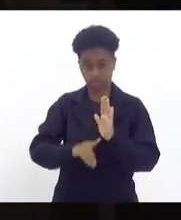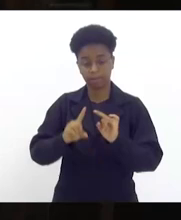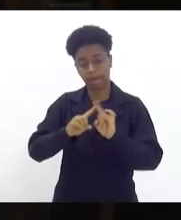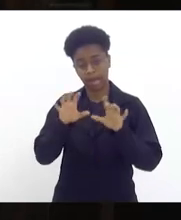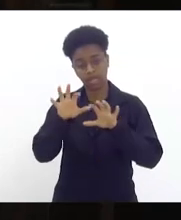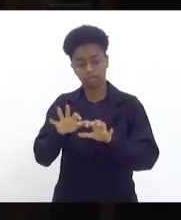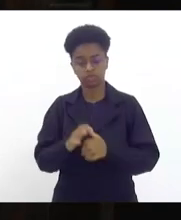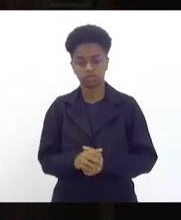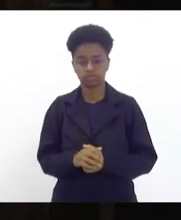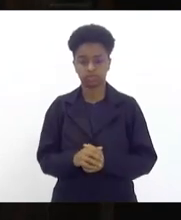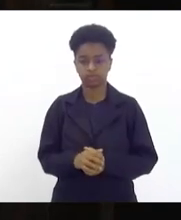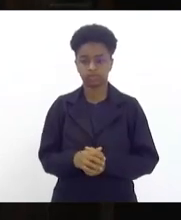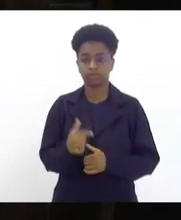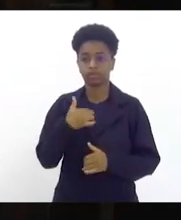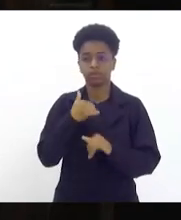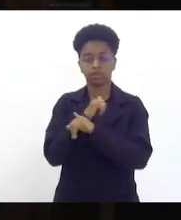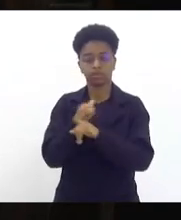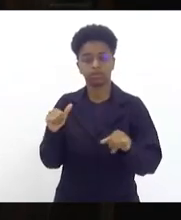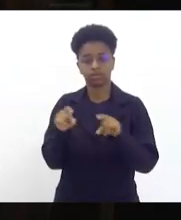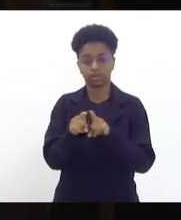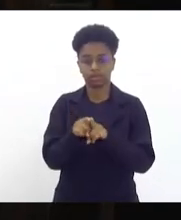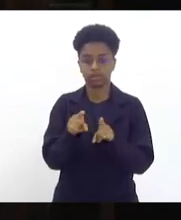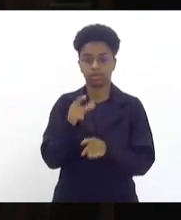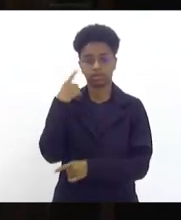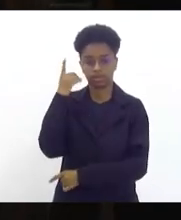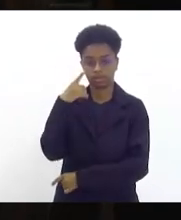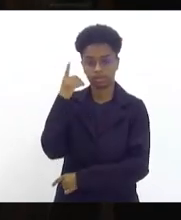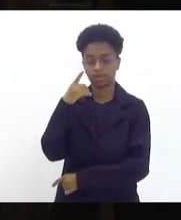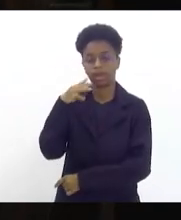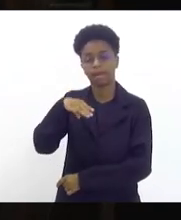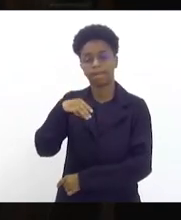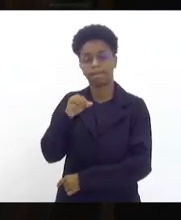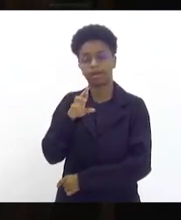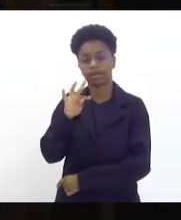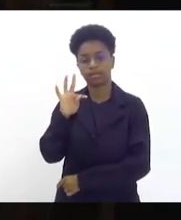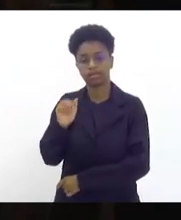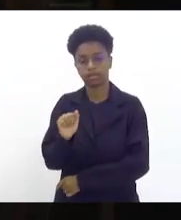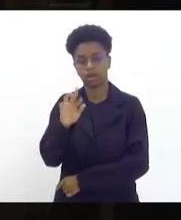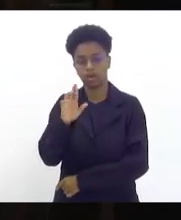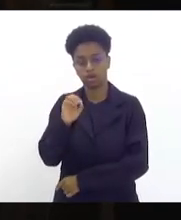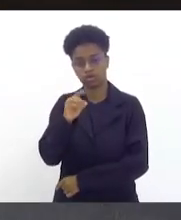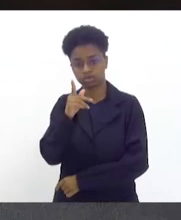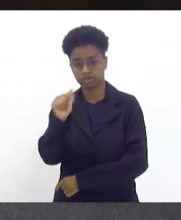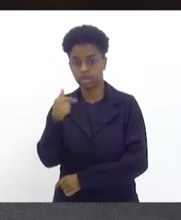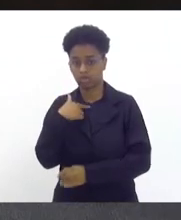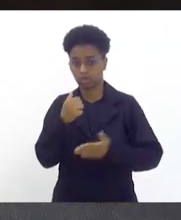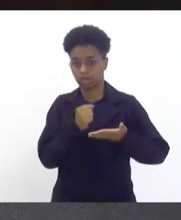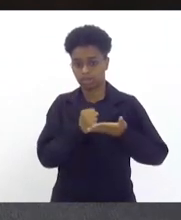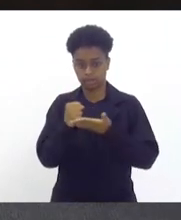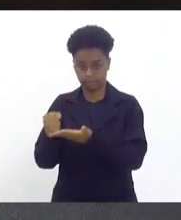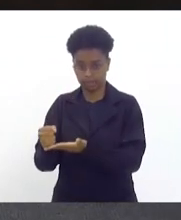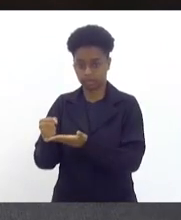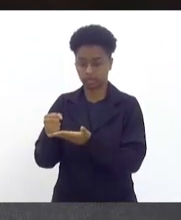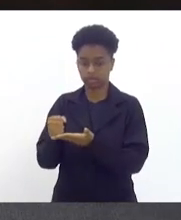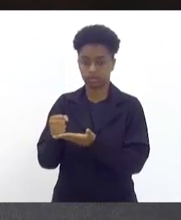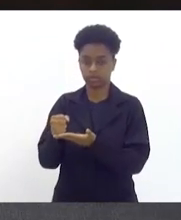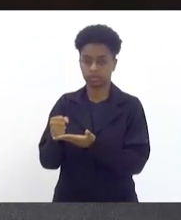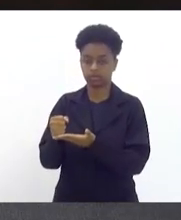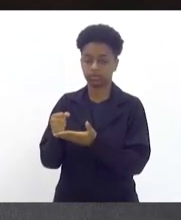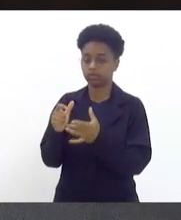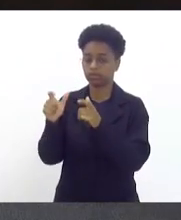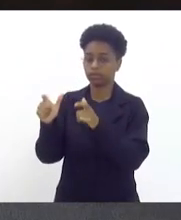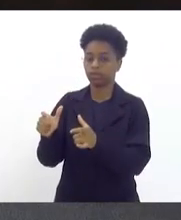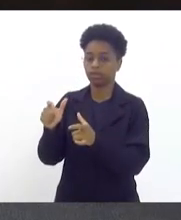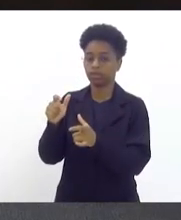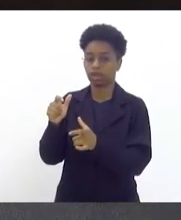e quer dizer a vocês que eu levei até a deputada Marta Rocha numa reunião na alta da Boa Vista coisa que eles não fizeram reunião lá ainda e a Marta